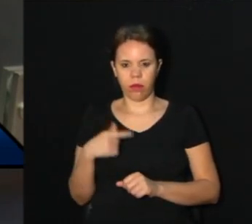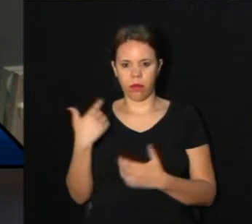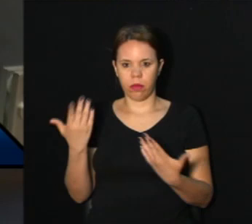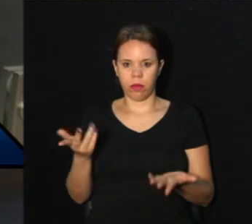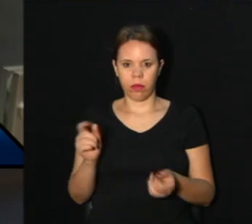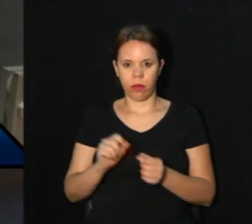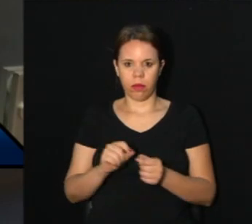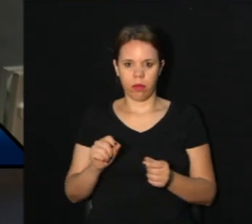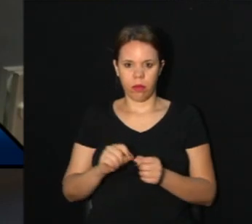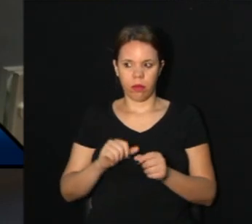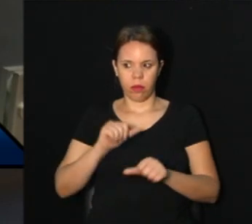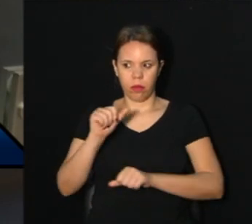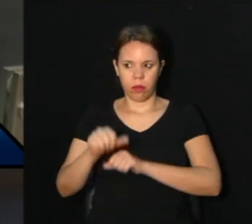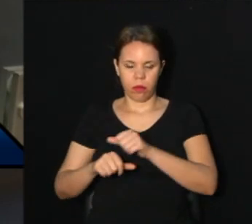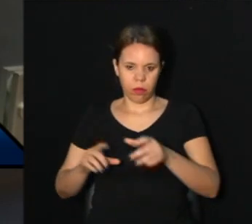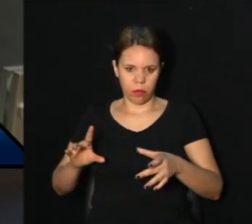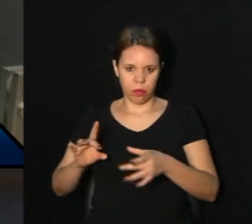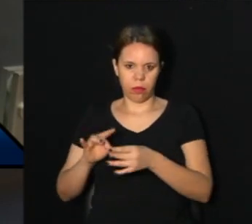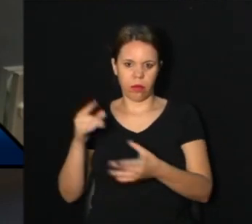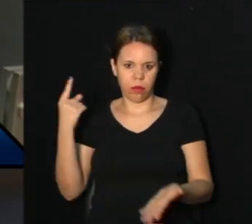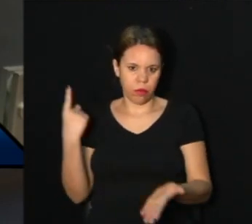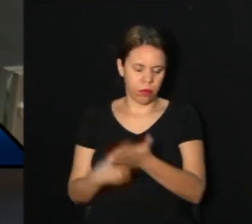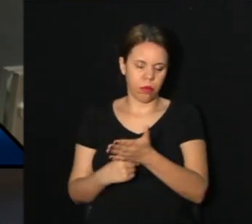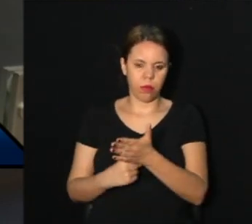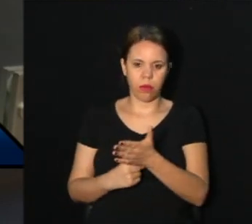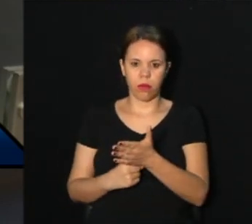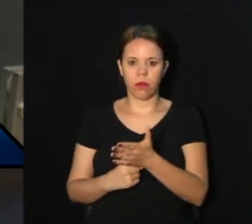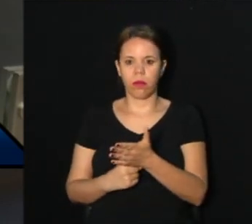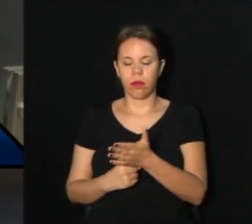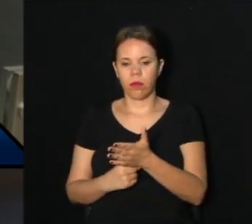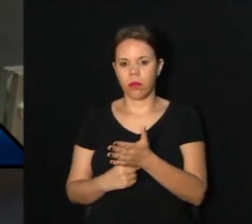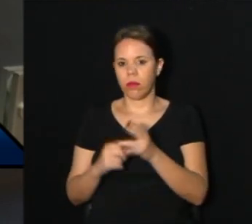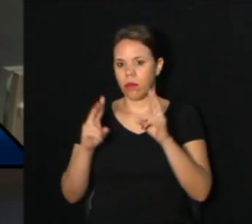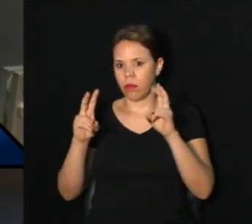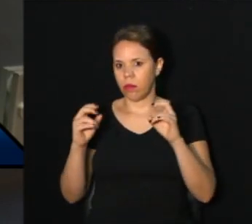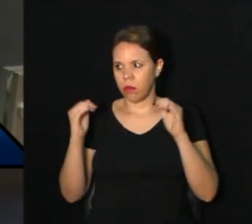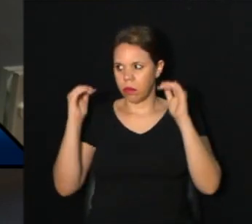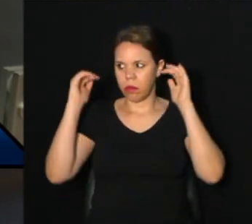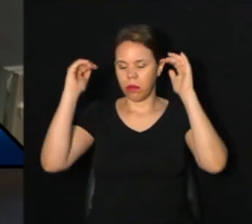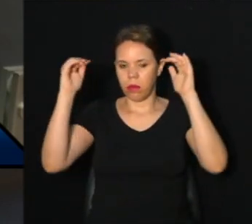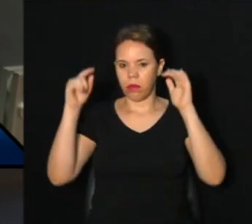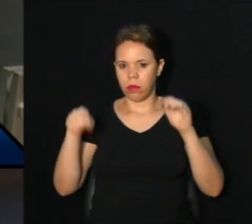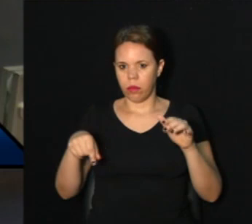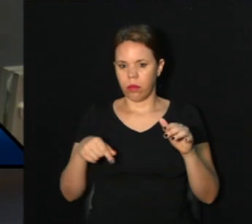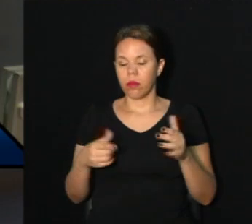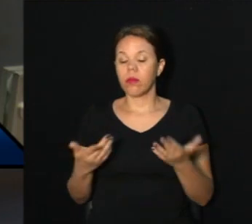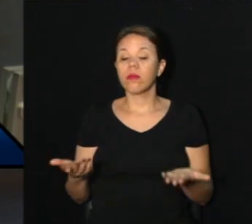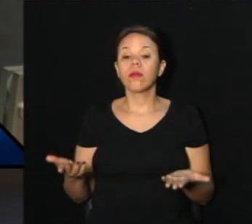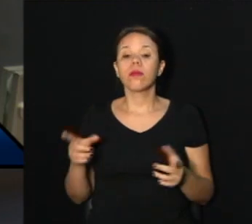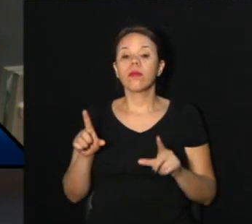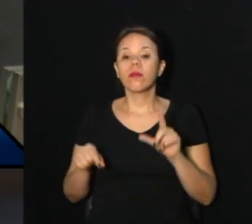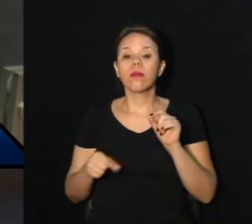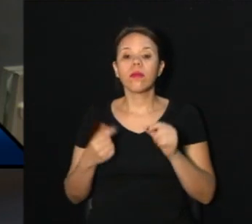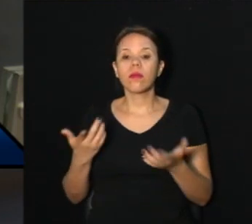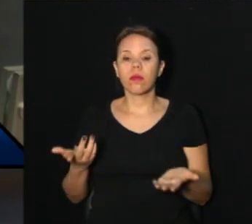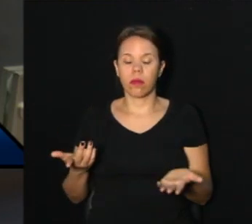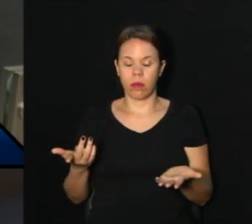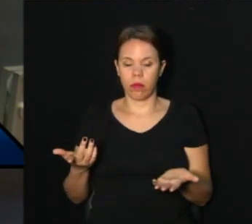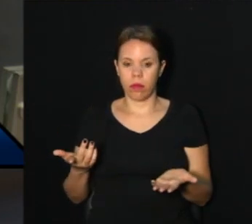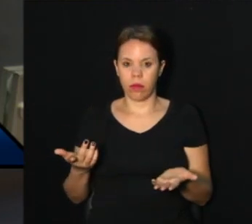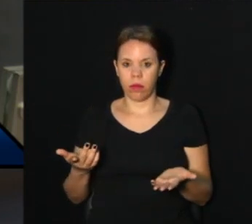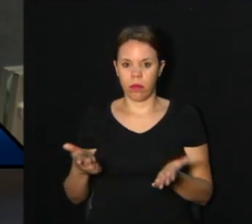faz um pacto na envergadura deste, o caminho a seguir é